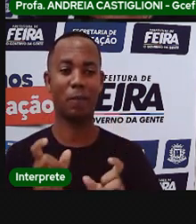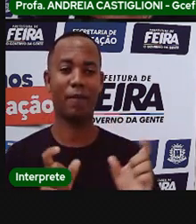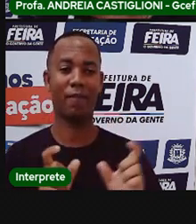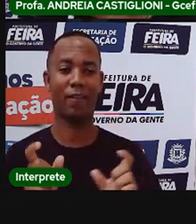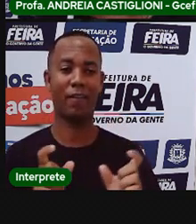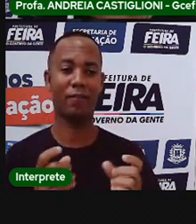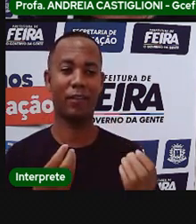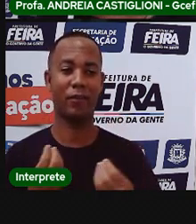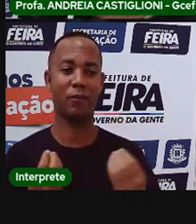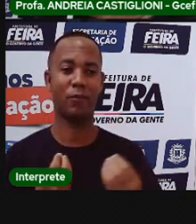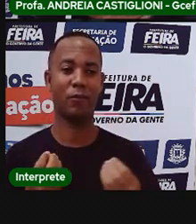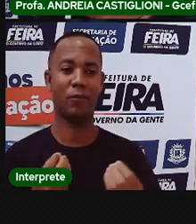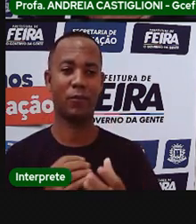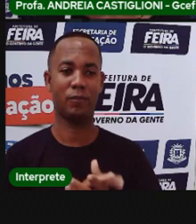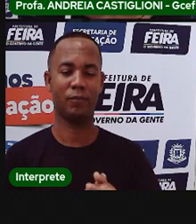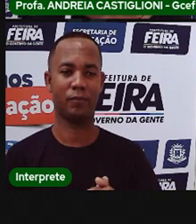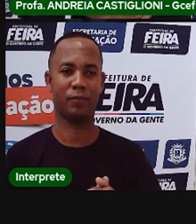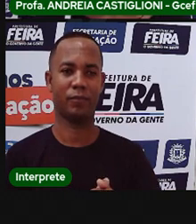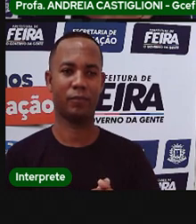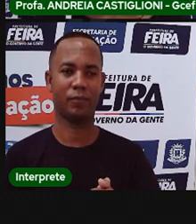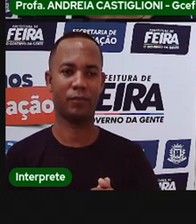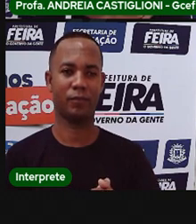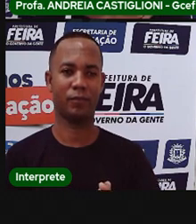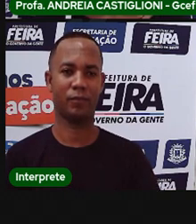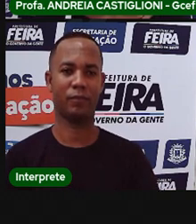stop motion?